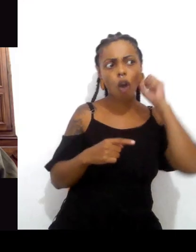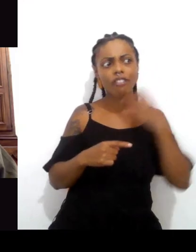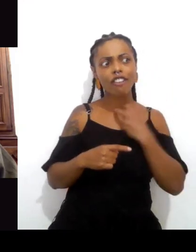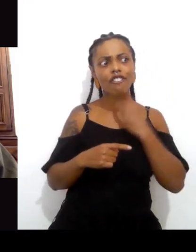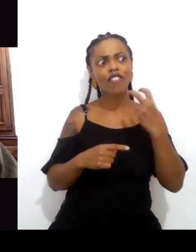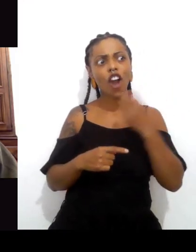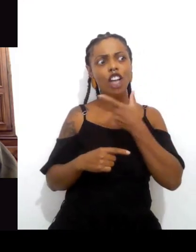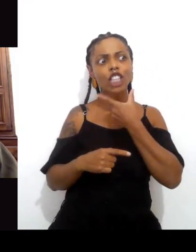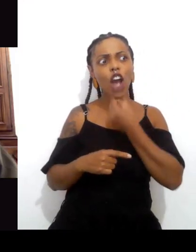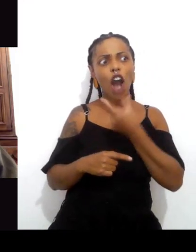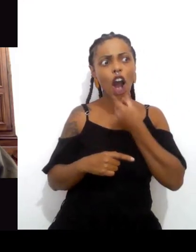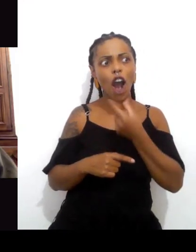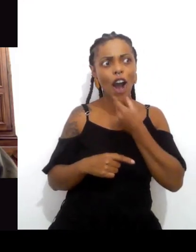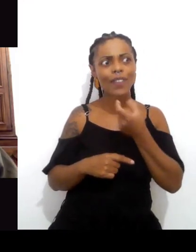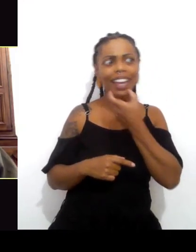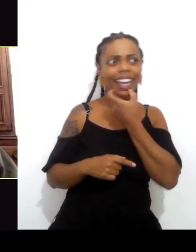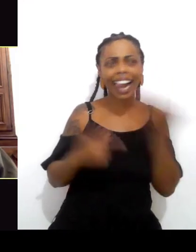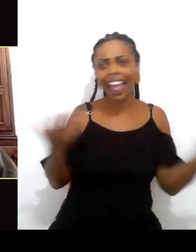comigo